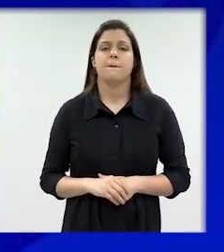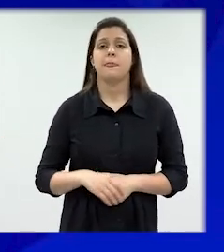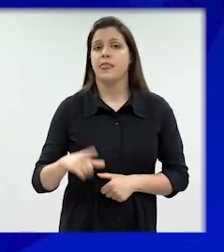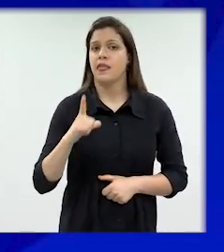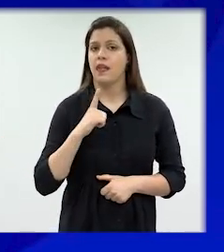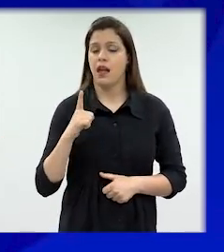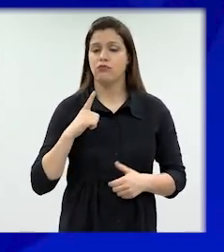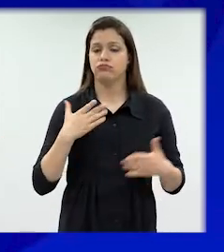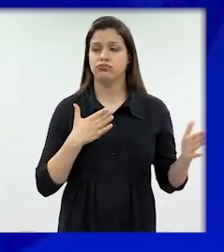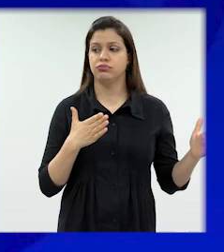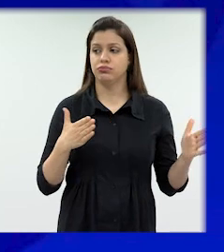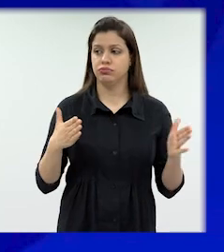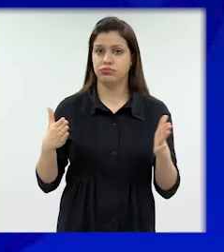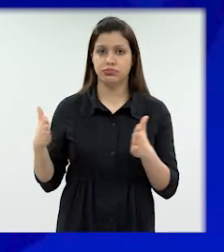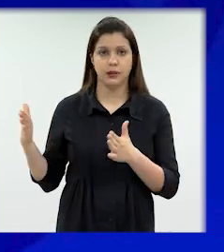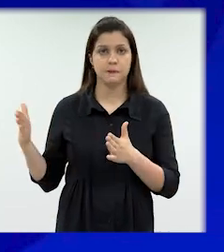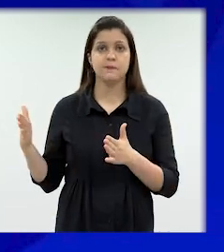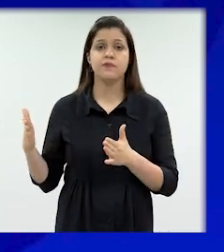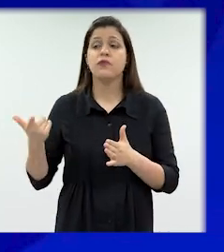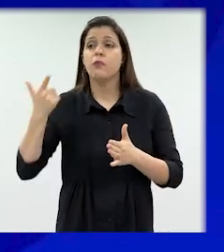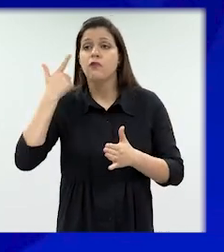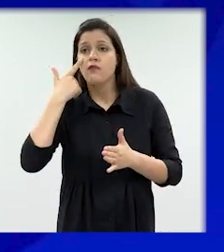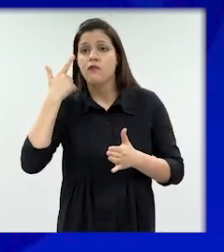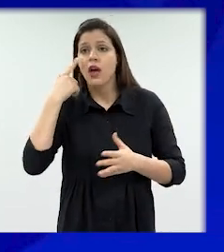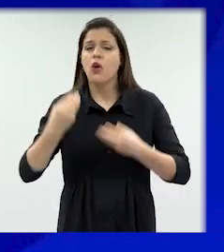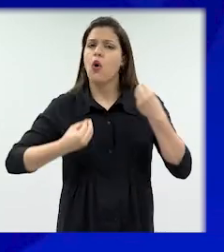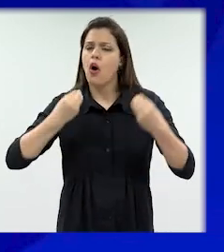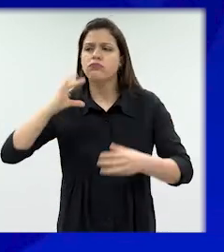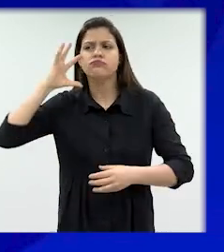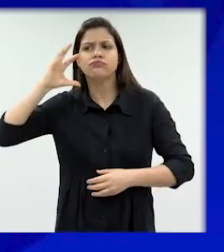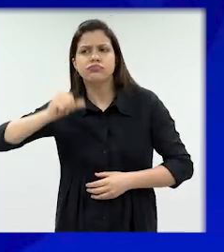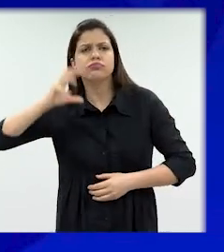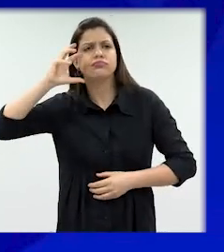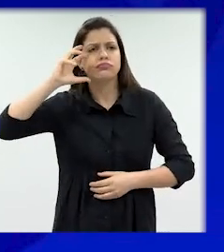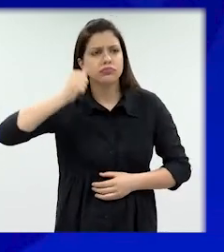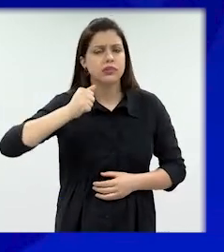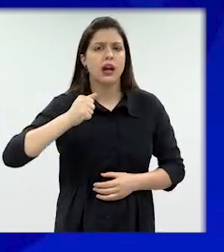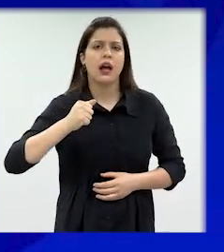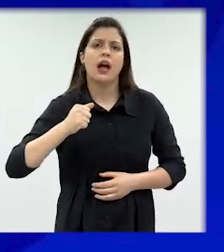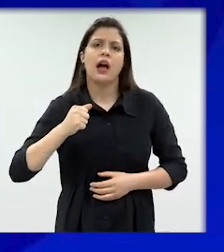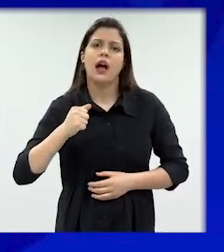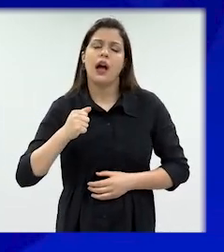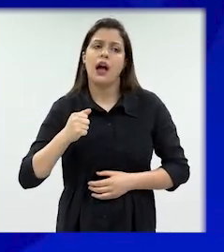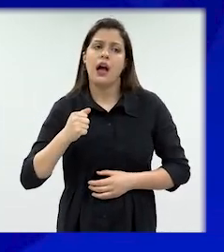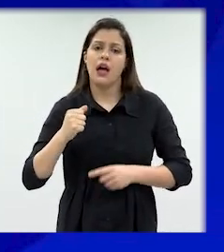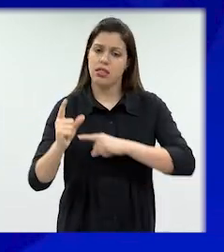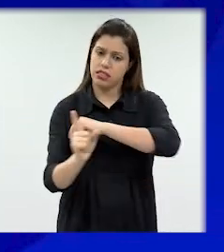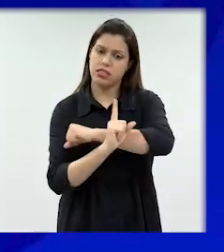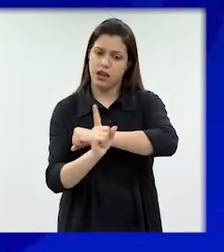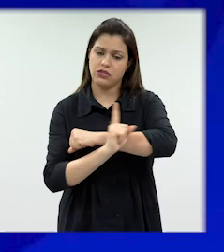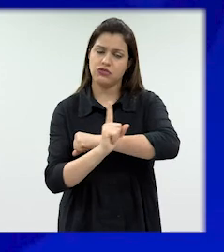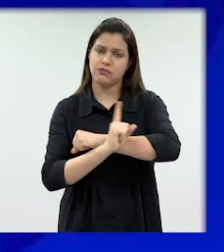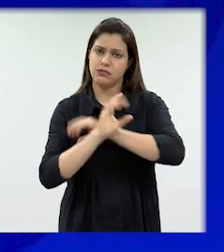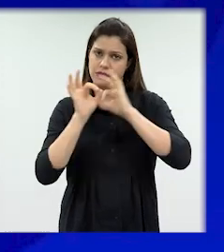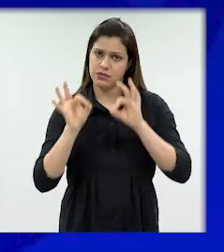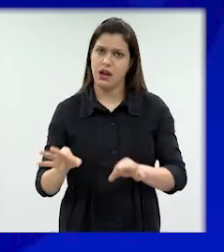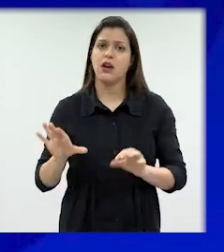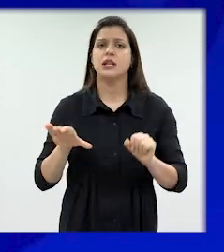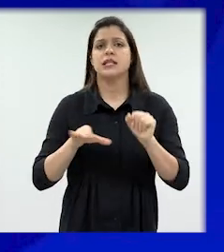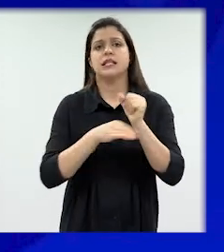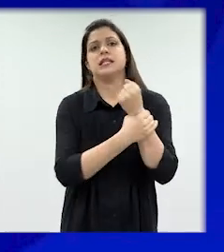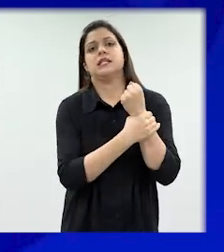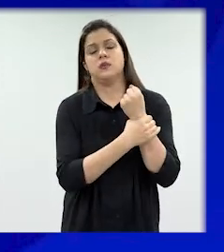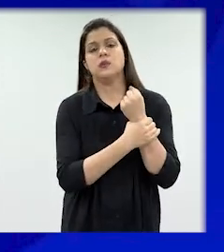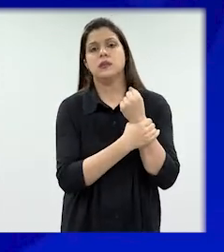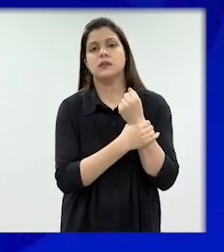desenvolvendo o processo, nós vamos buscando as soluções para dar o atendimento adequado à